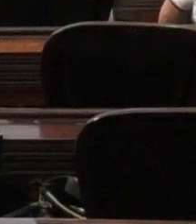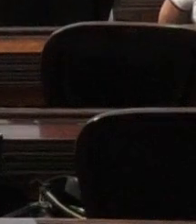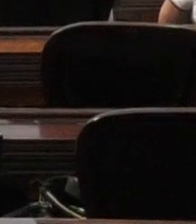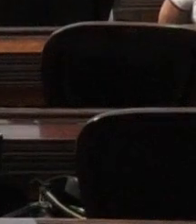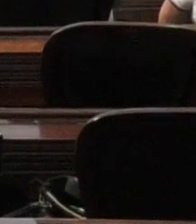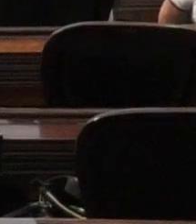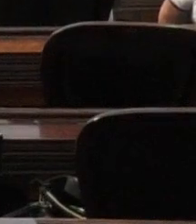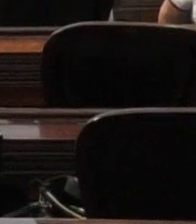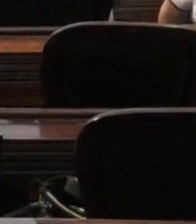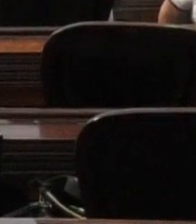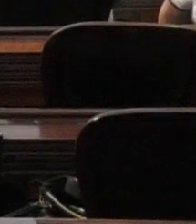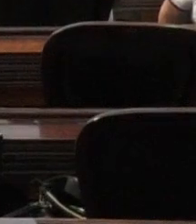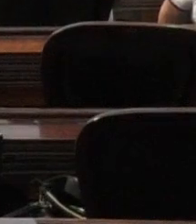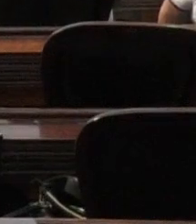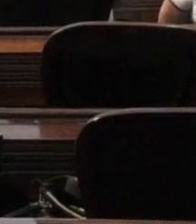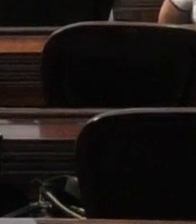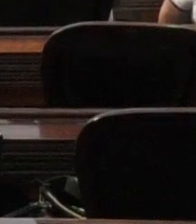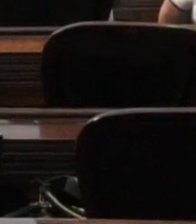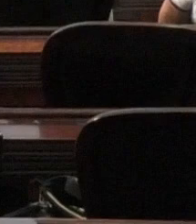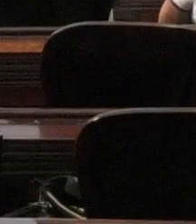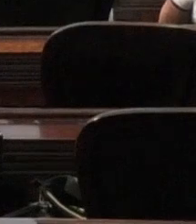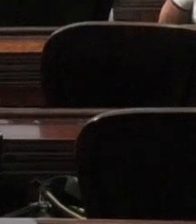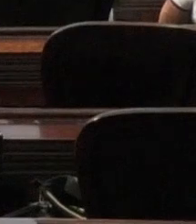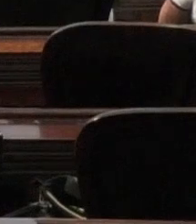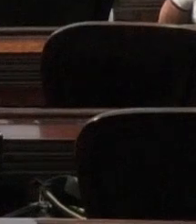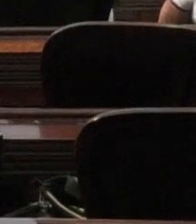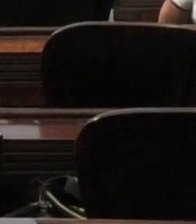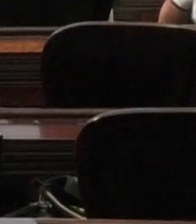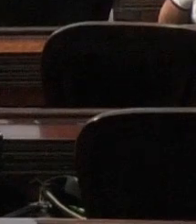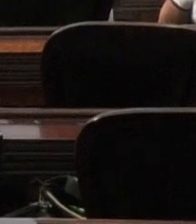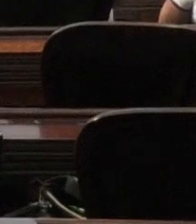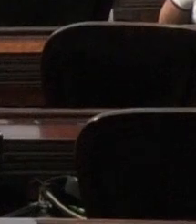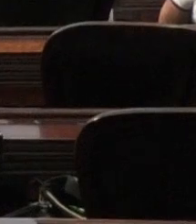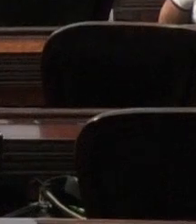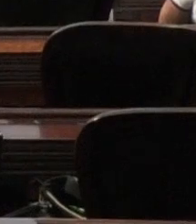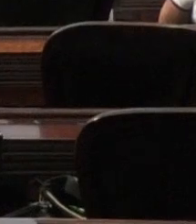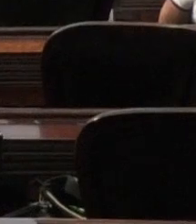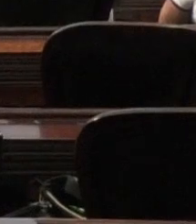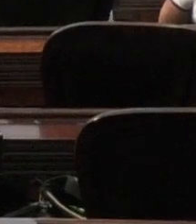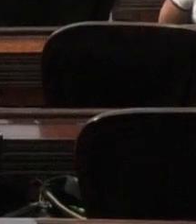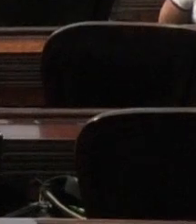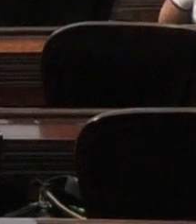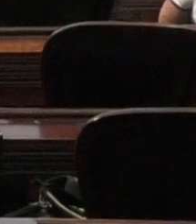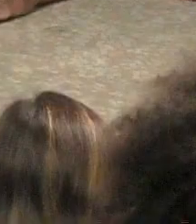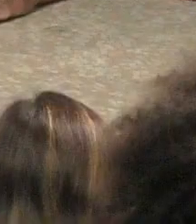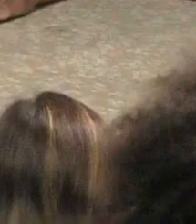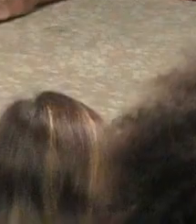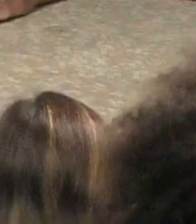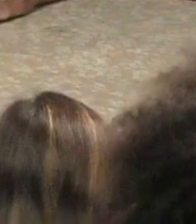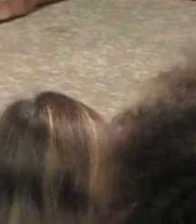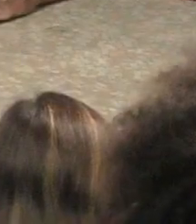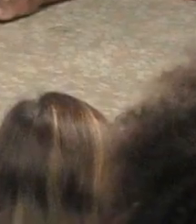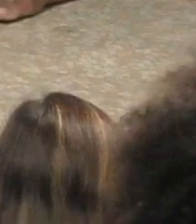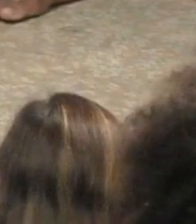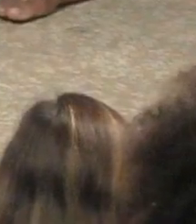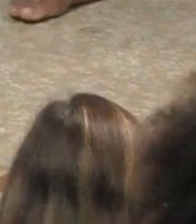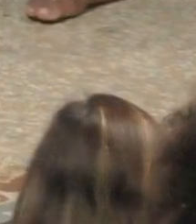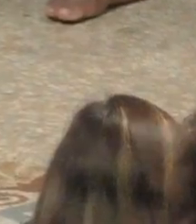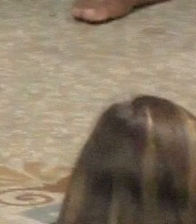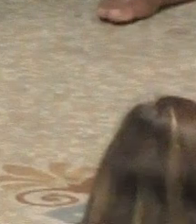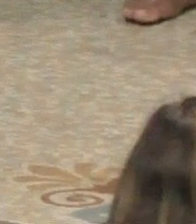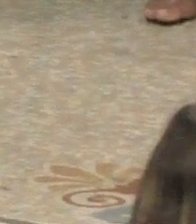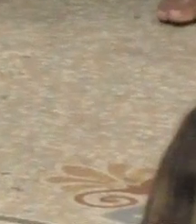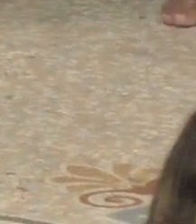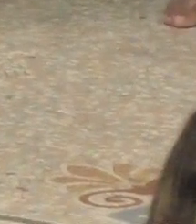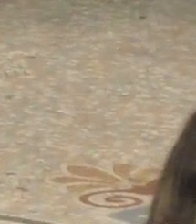E quando chega o grande dia, é tiro, é tiro, é tiro. É bala, é bala, é bala. É só os papapum da rajada.